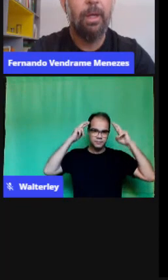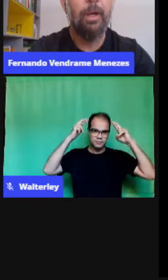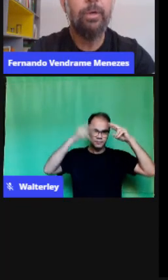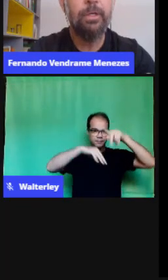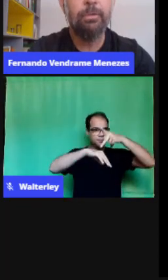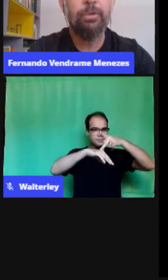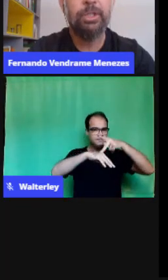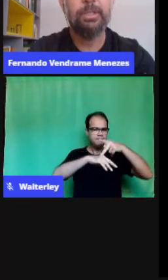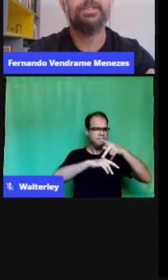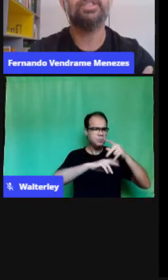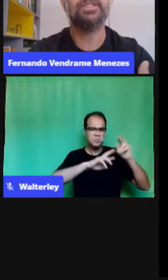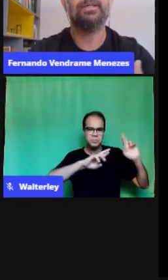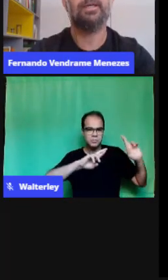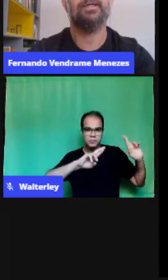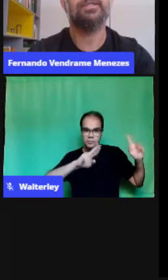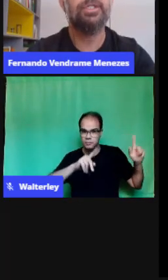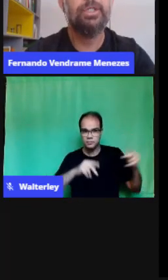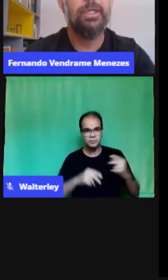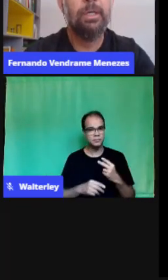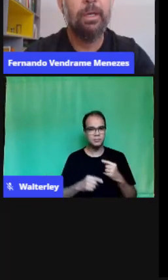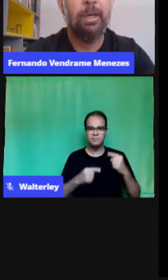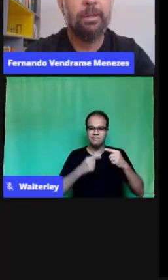risco é o risco da gente